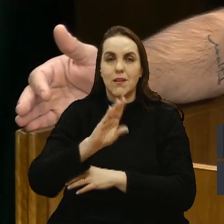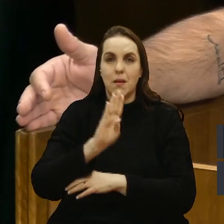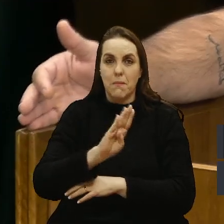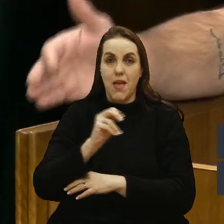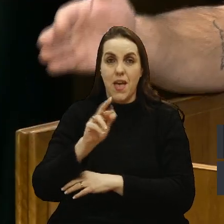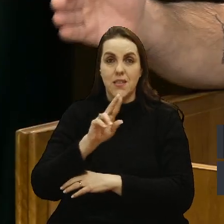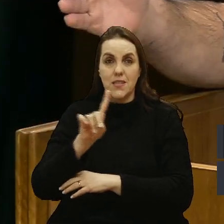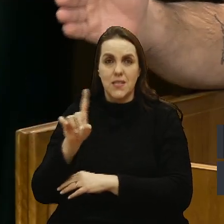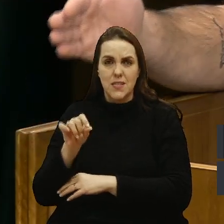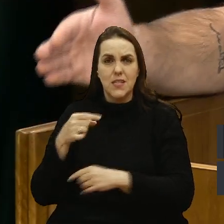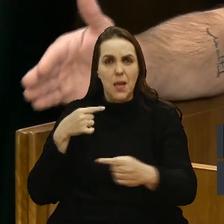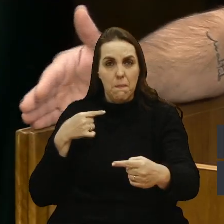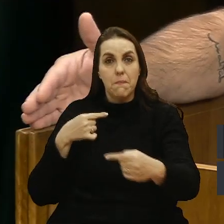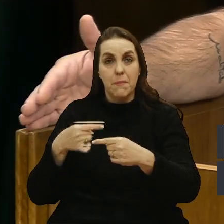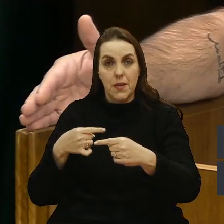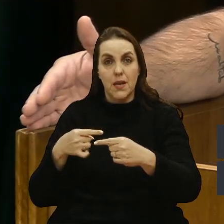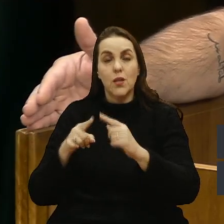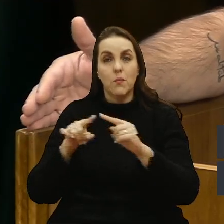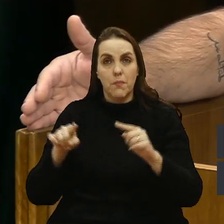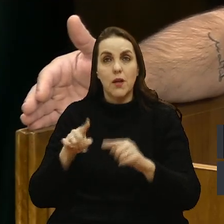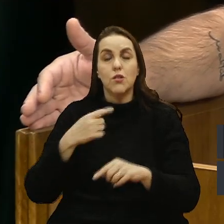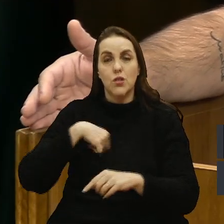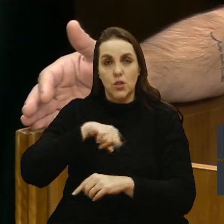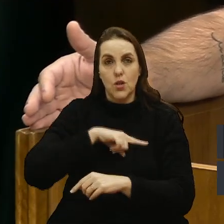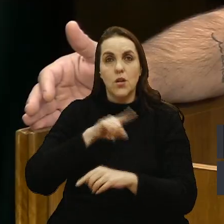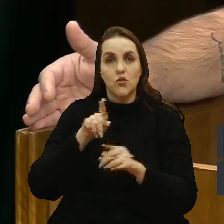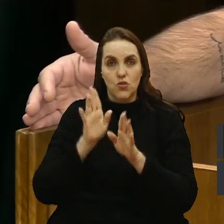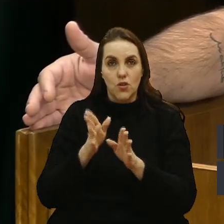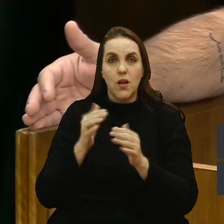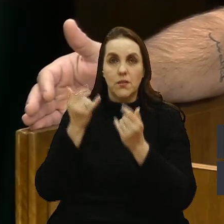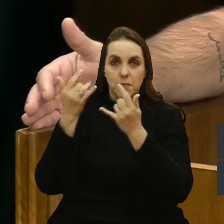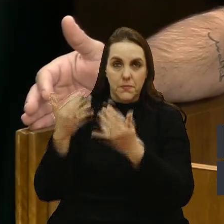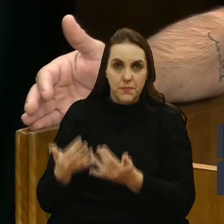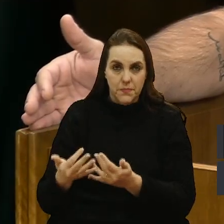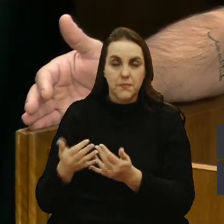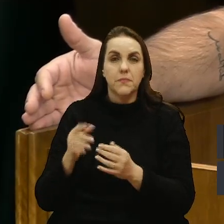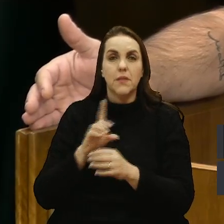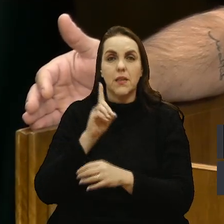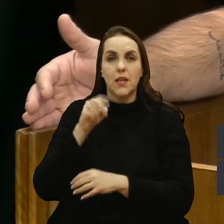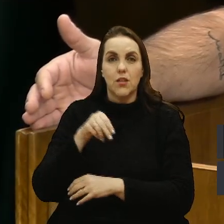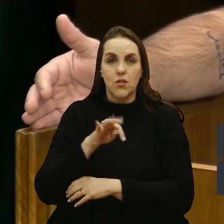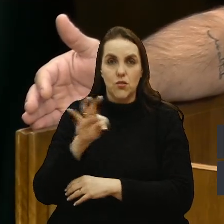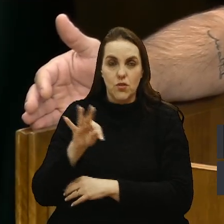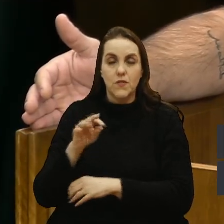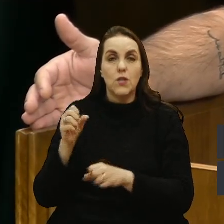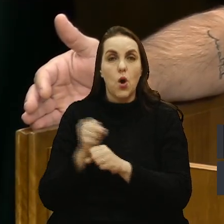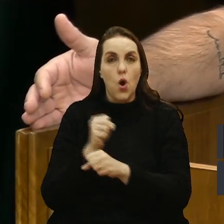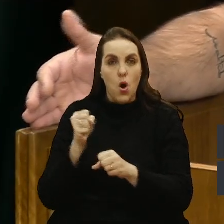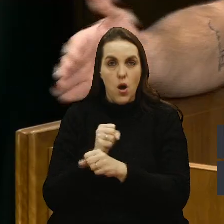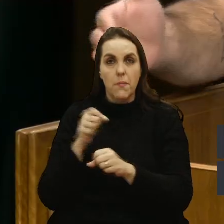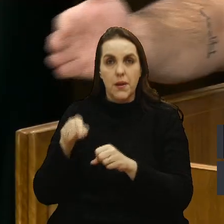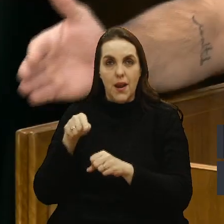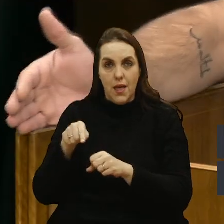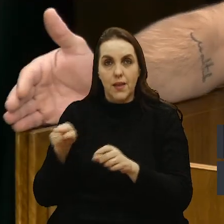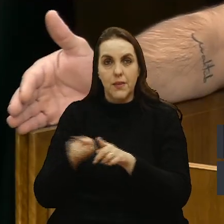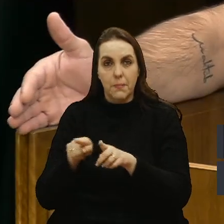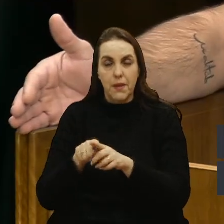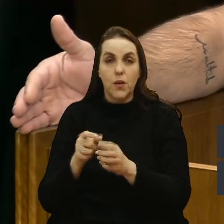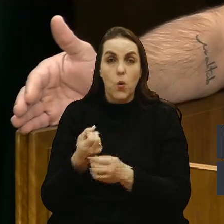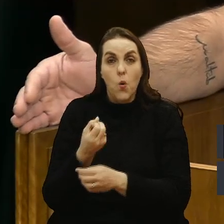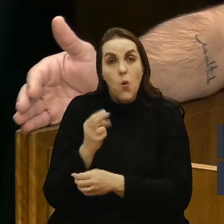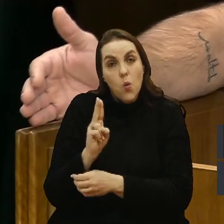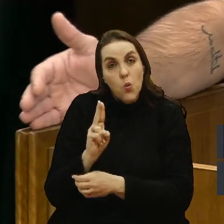bem pequeno, nós notificamos o DENIT também para tomar as providências e fazer uma obra de contenção. Ou, pelo